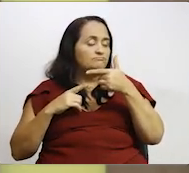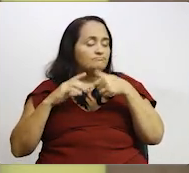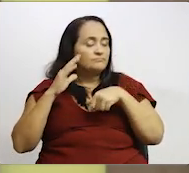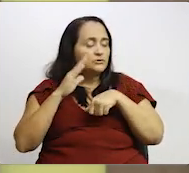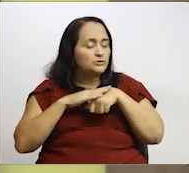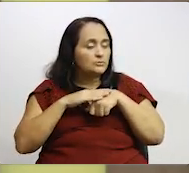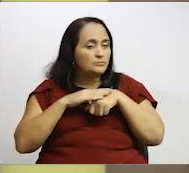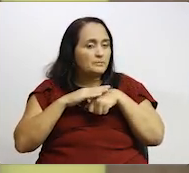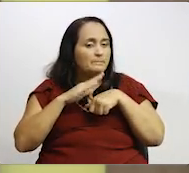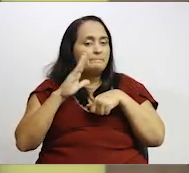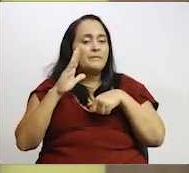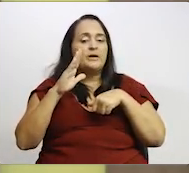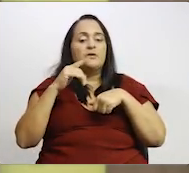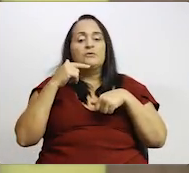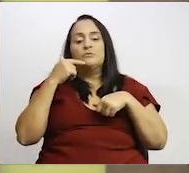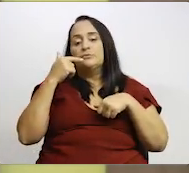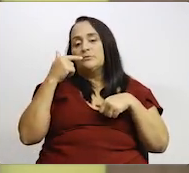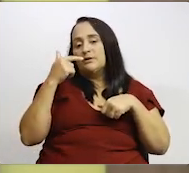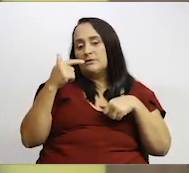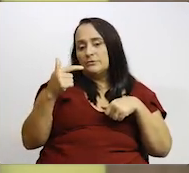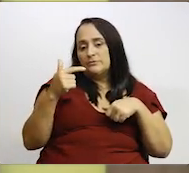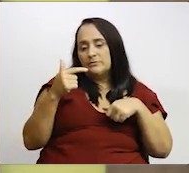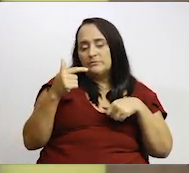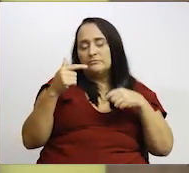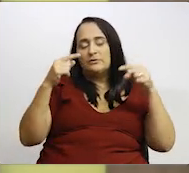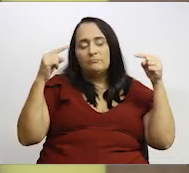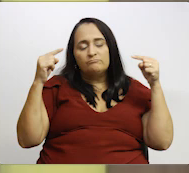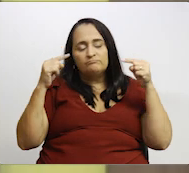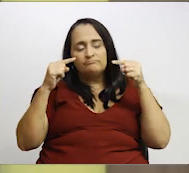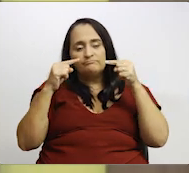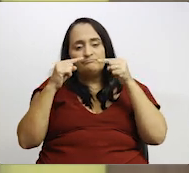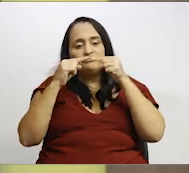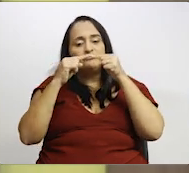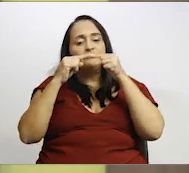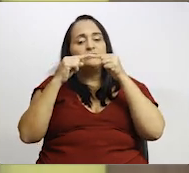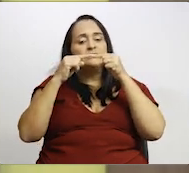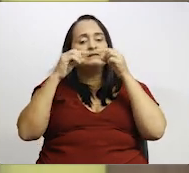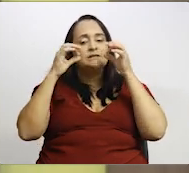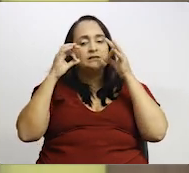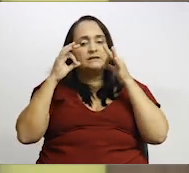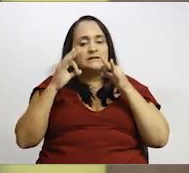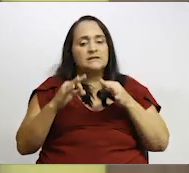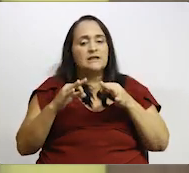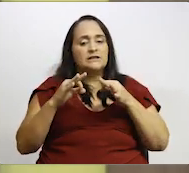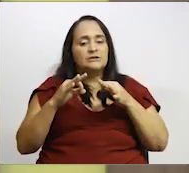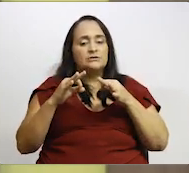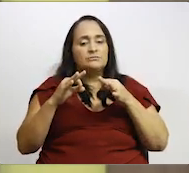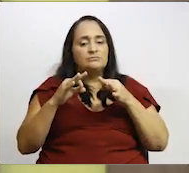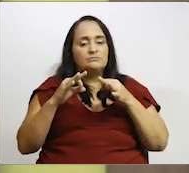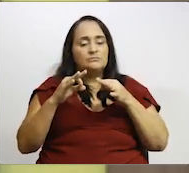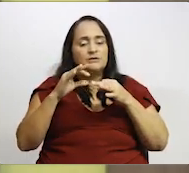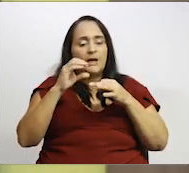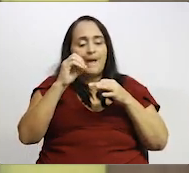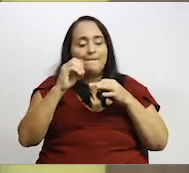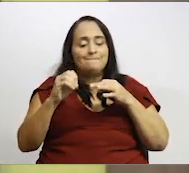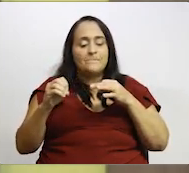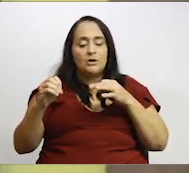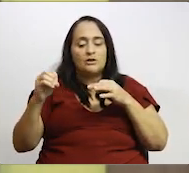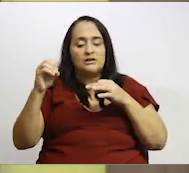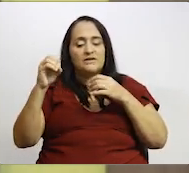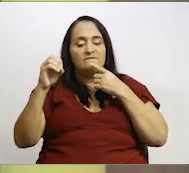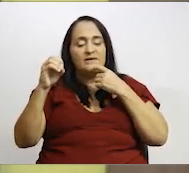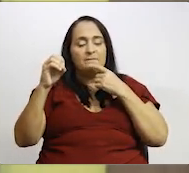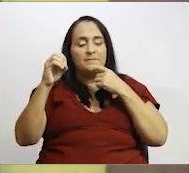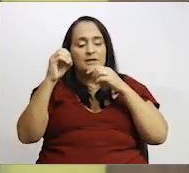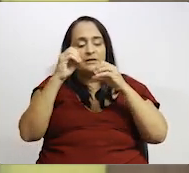do que 2. Então, bate certinho, ó. A bolinha vermelha passa do 2. Então, dá um